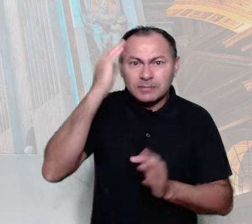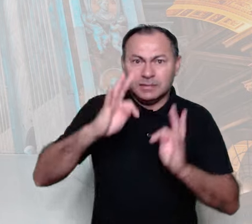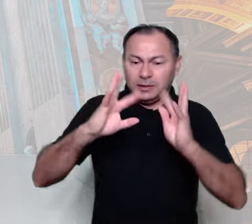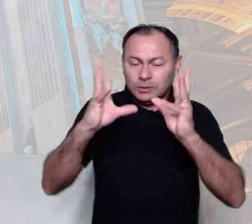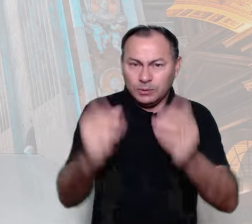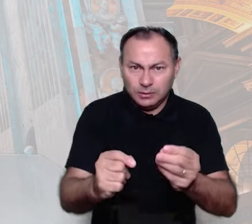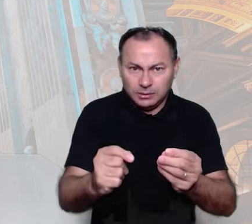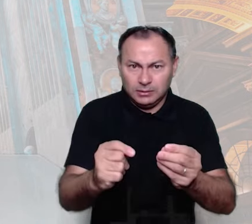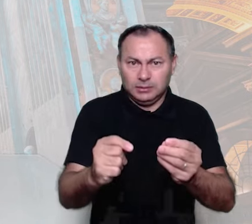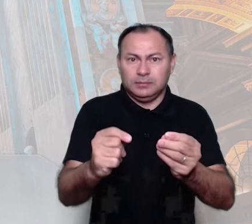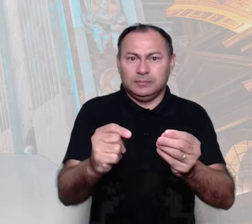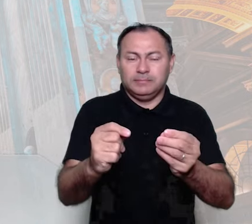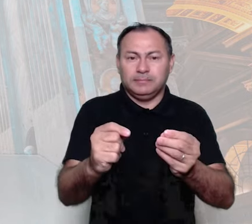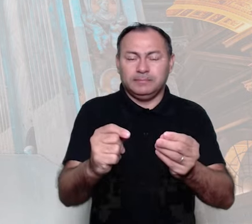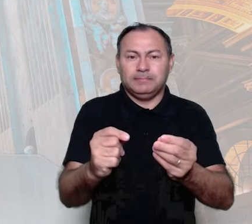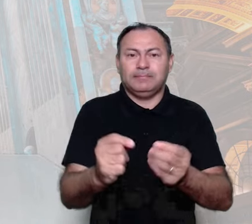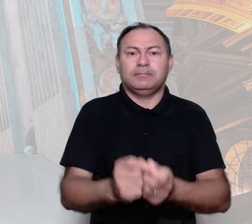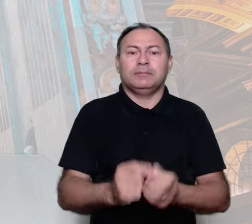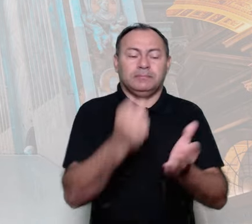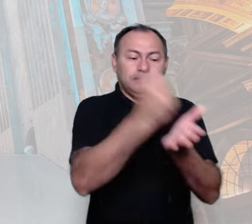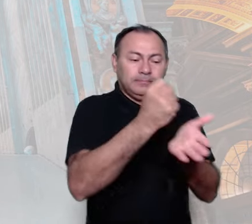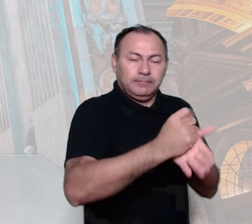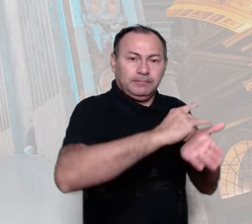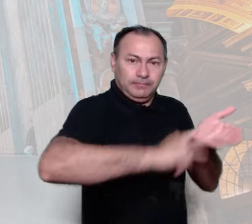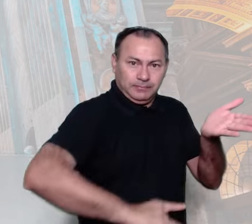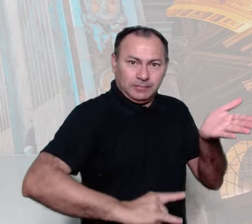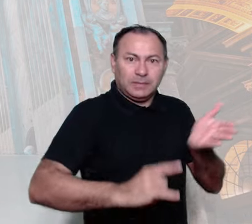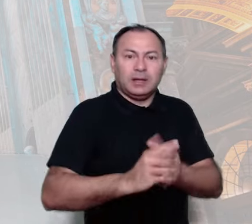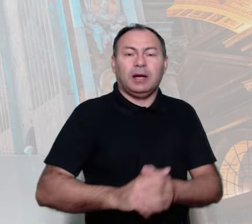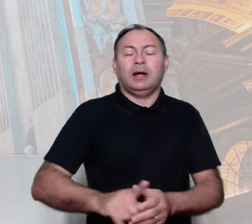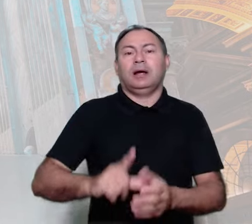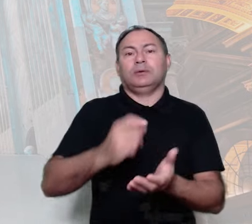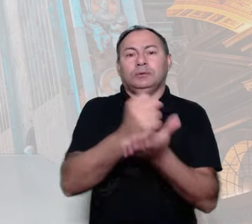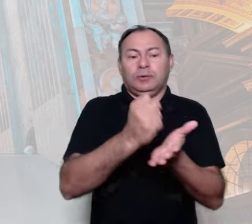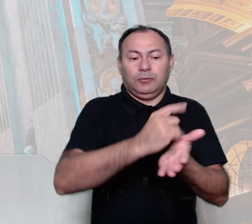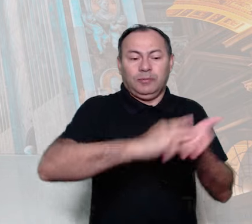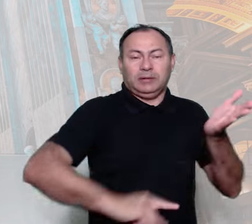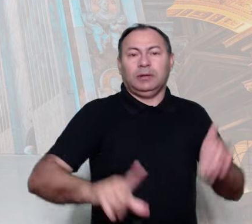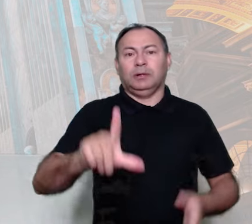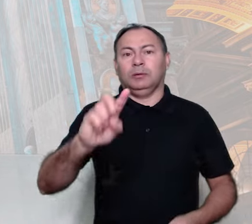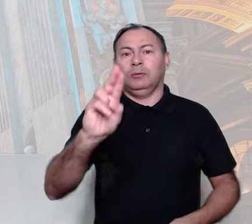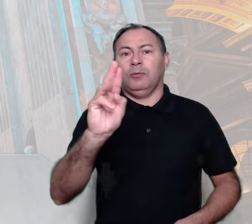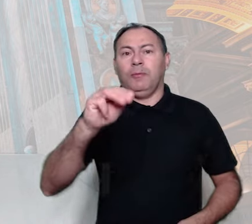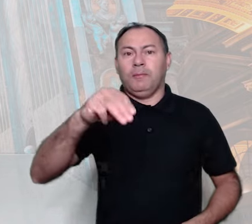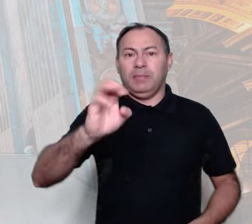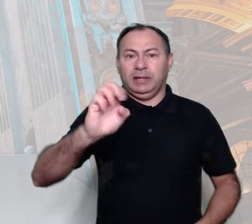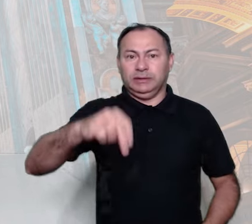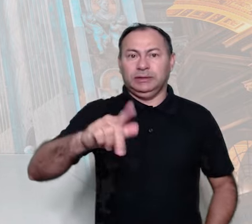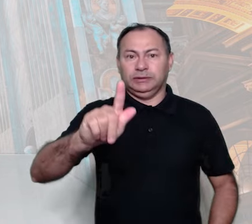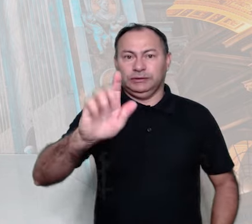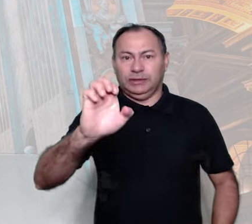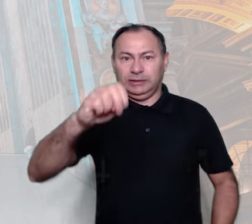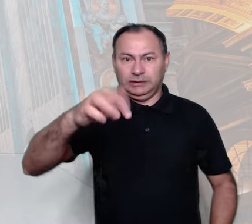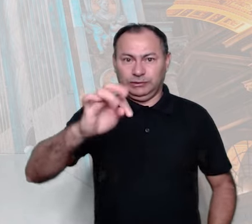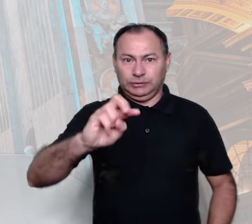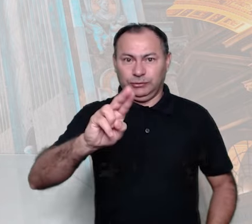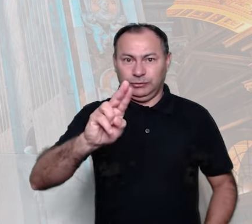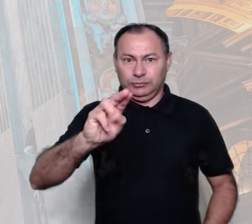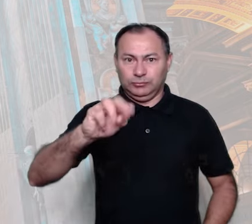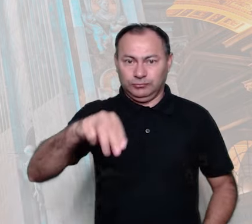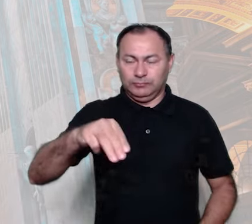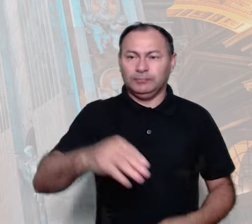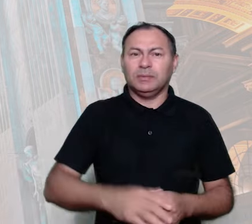compendia todo esse documento, toda a Lumen Gentium. Nesta aula a